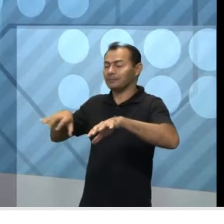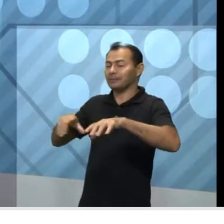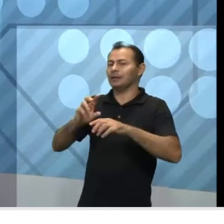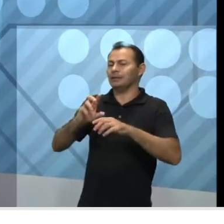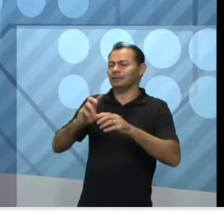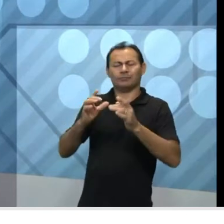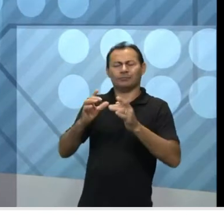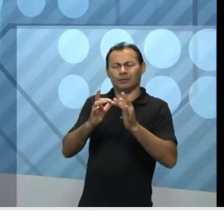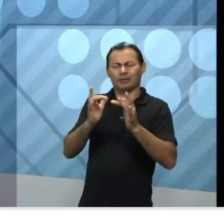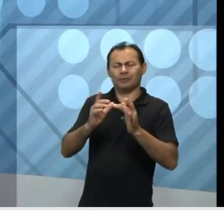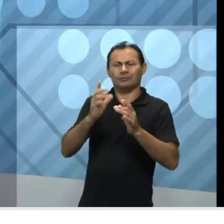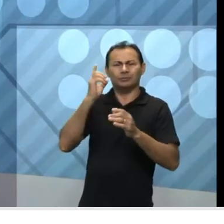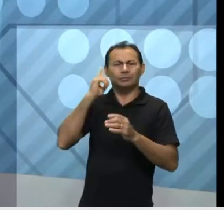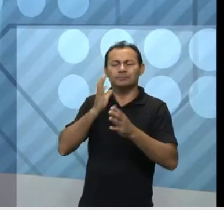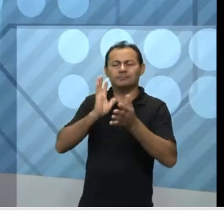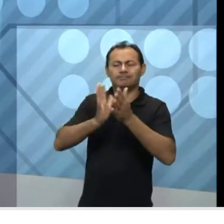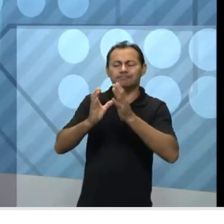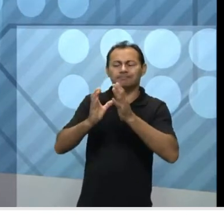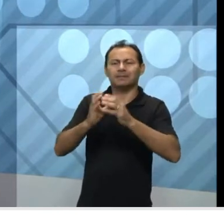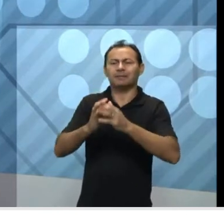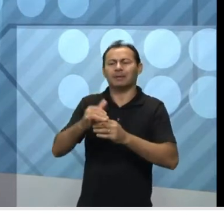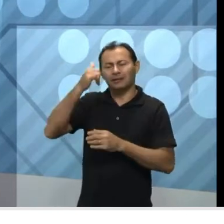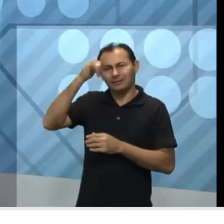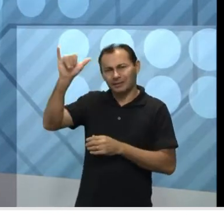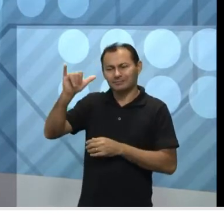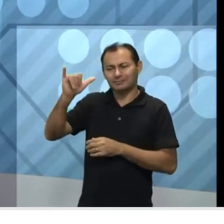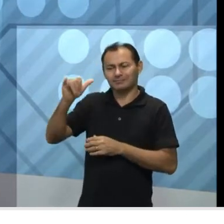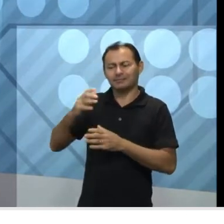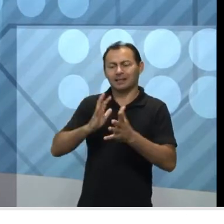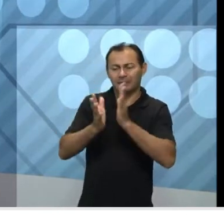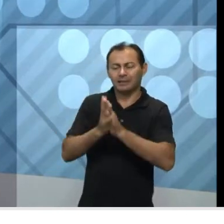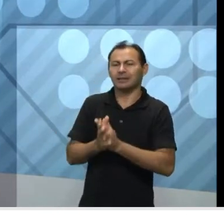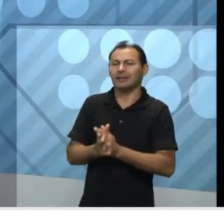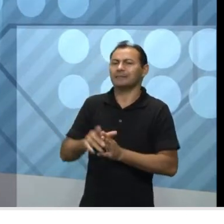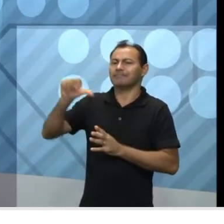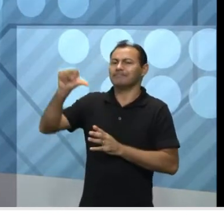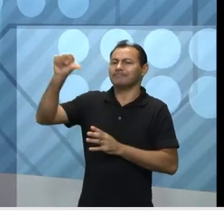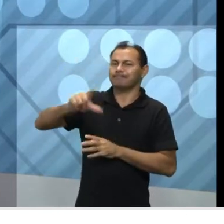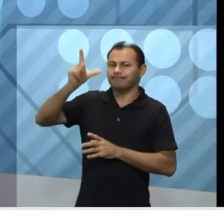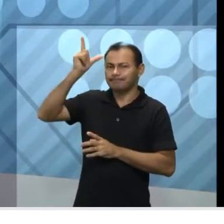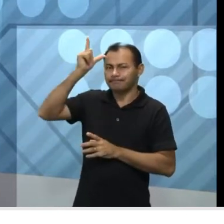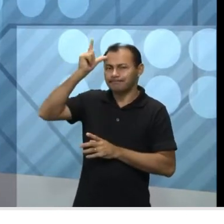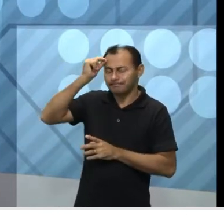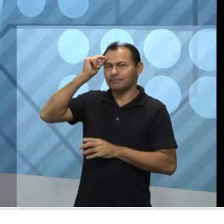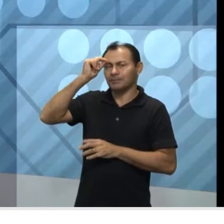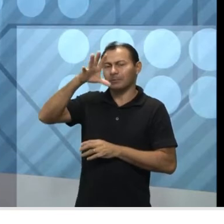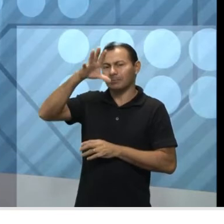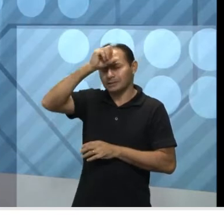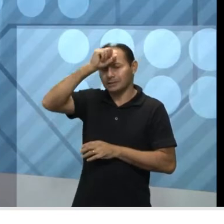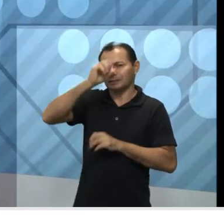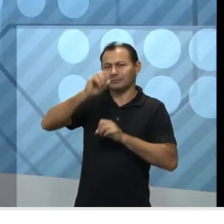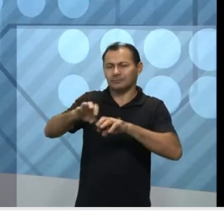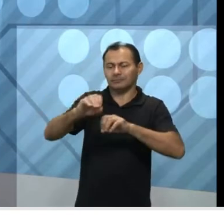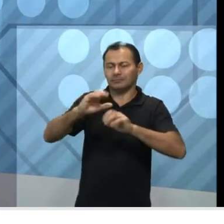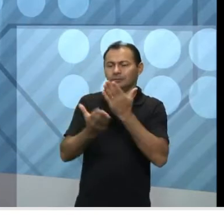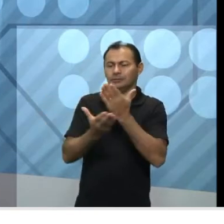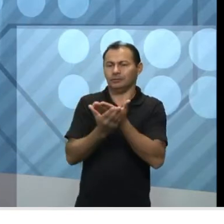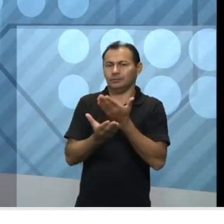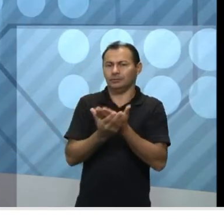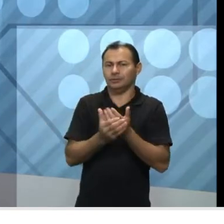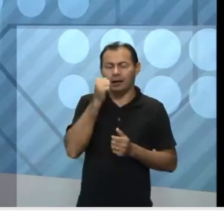ser prejudicial para o desenvolvimento dele linguístico, psicossocial e educacional. A mãe sai do consultório e assiste